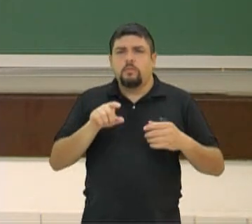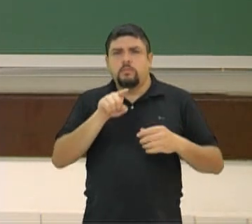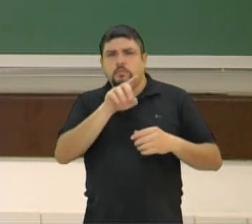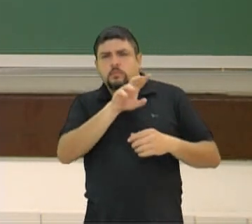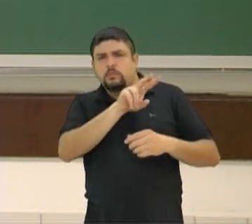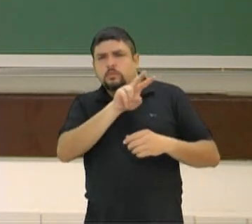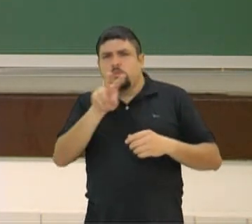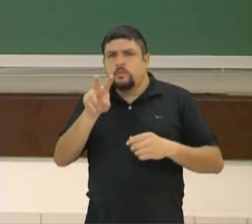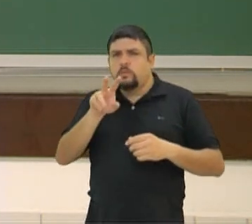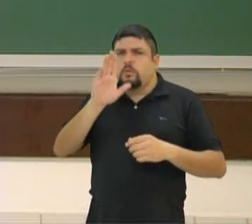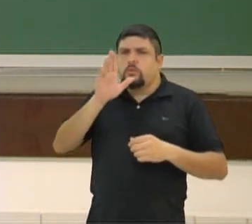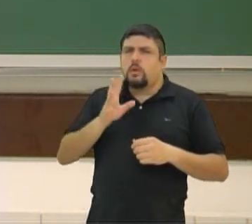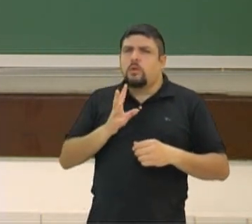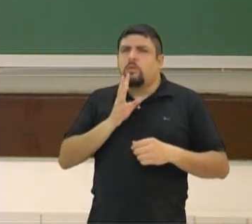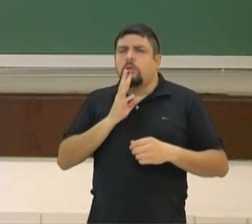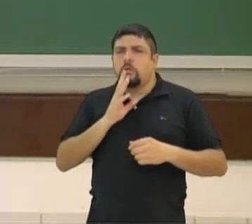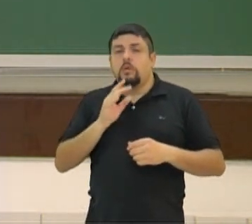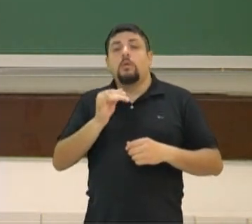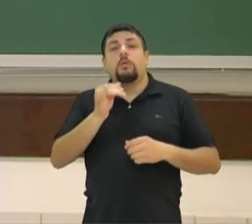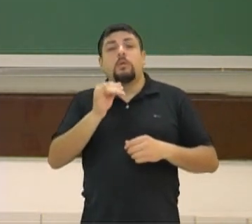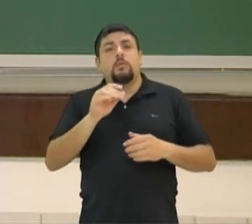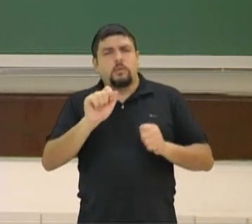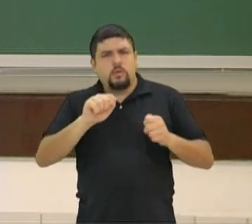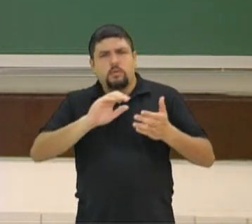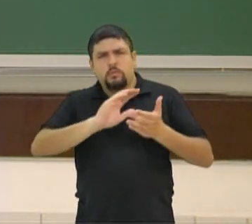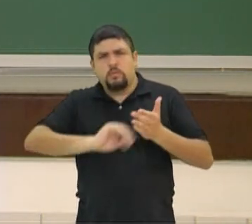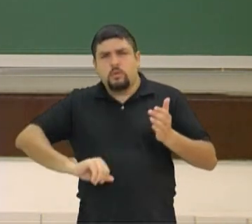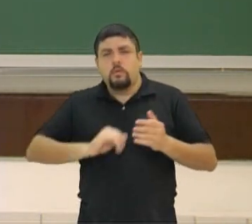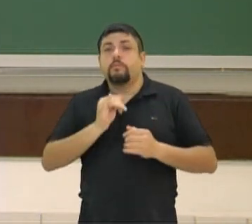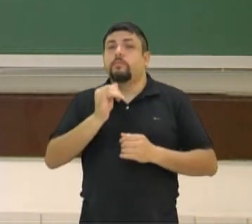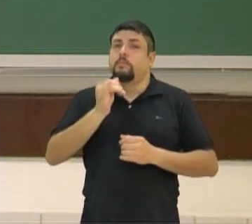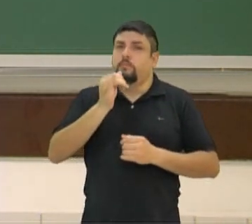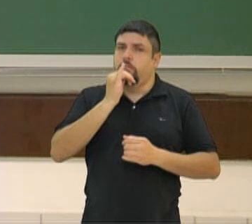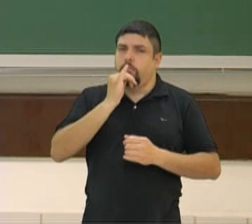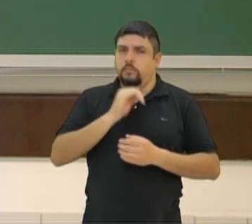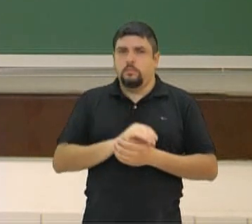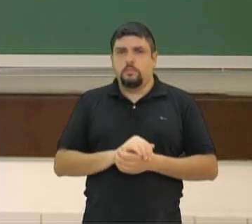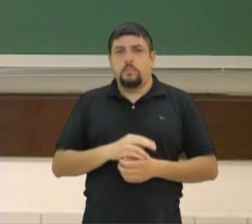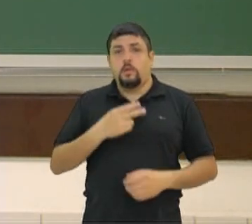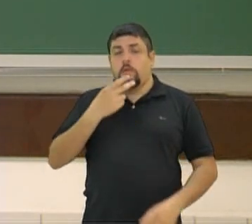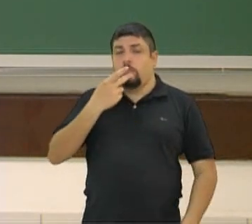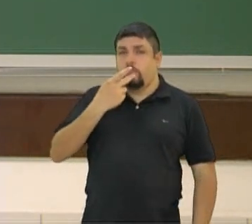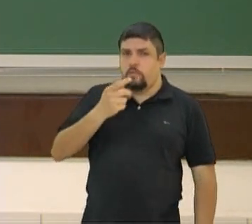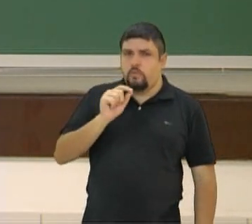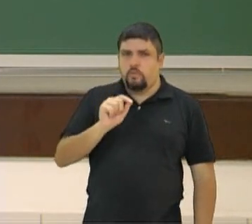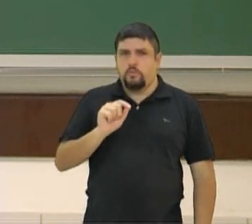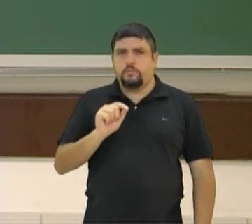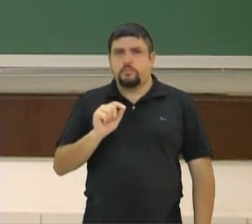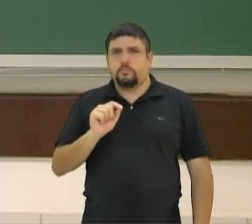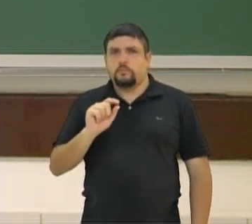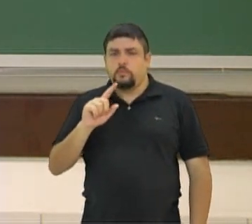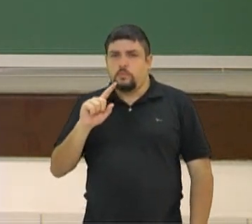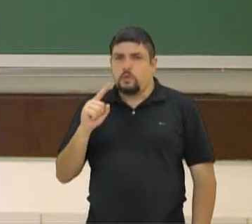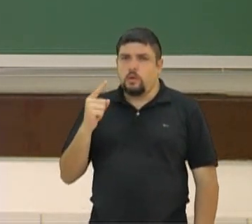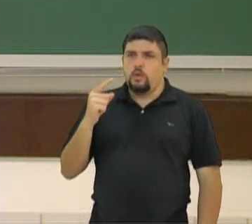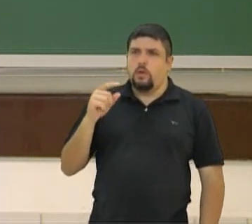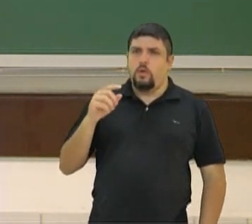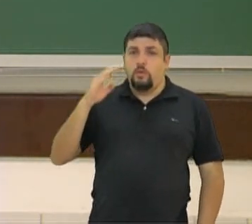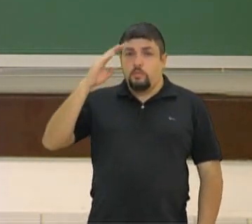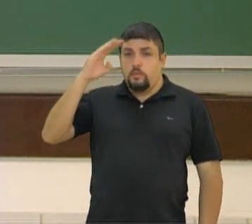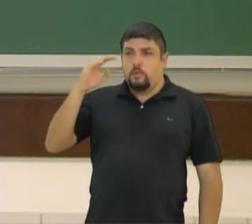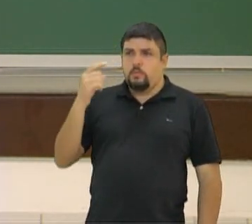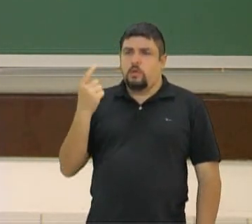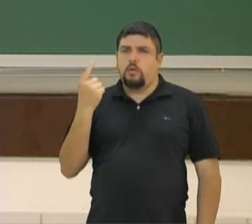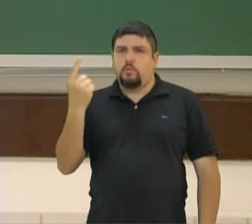conhecimento prévio. Por exemplo, ele disse que o coeficiente dominante aqui é 1. Se